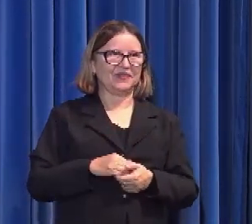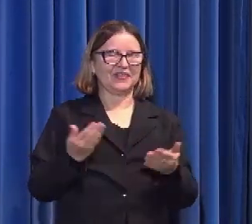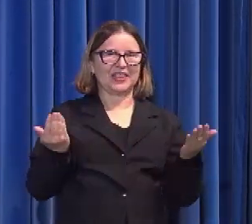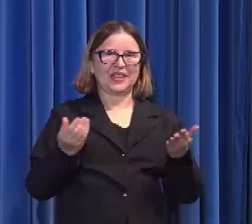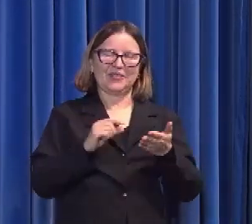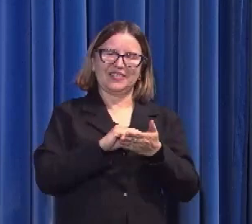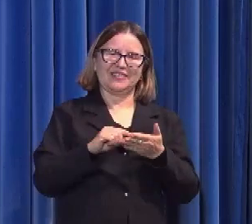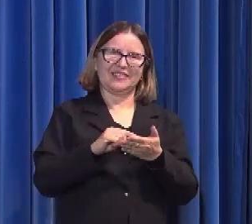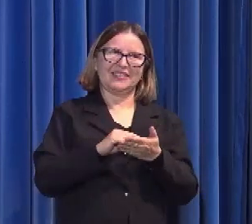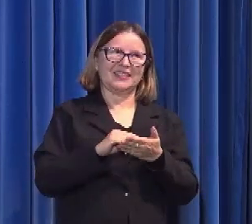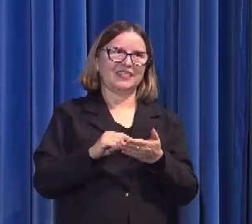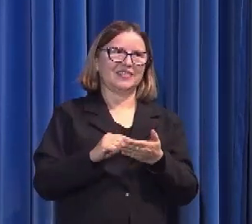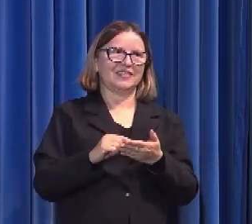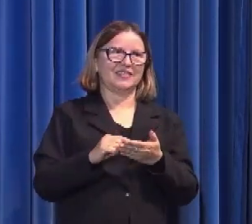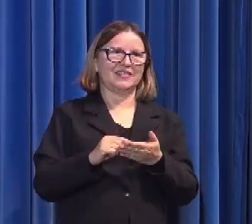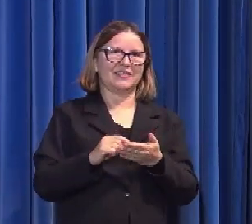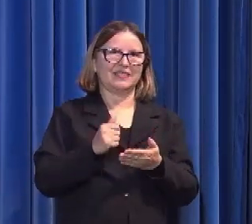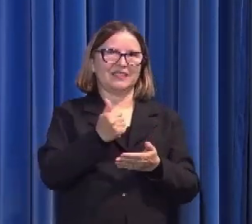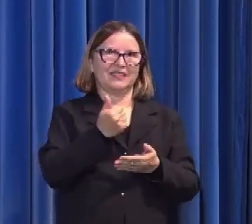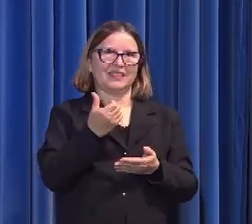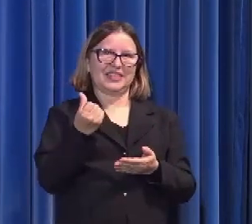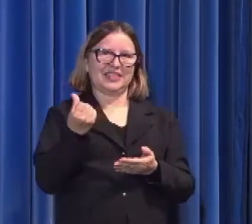Versículo 16